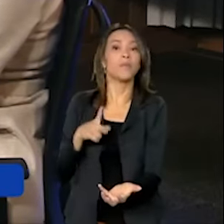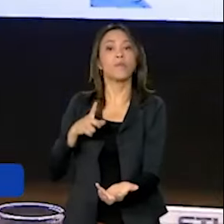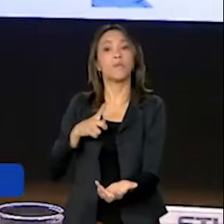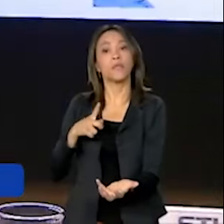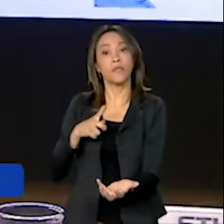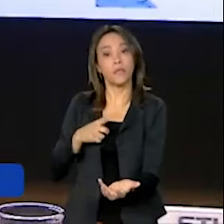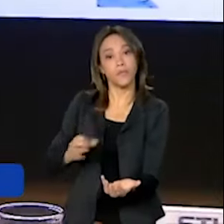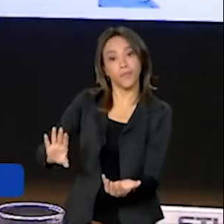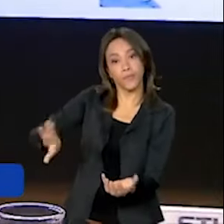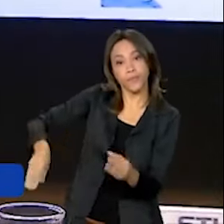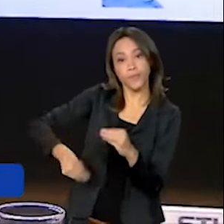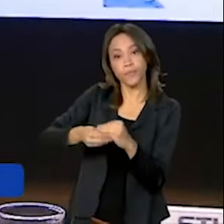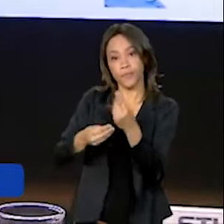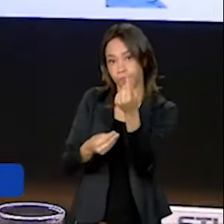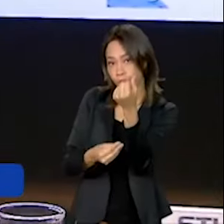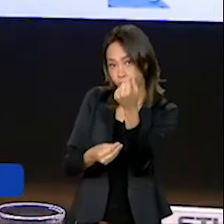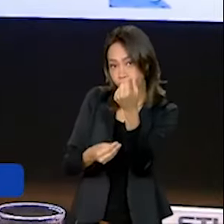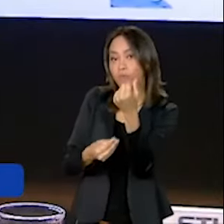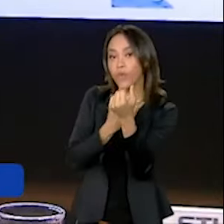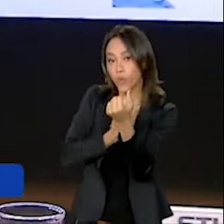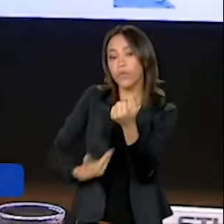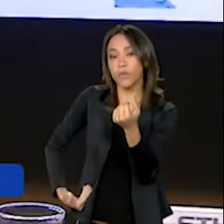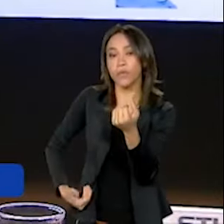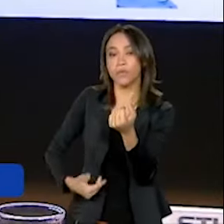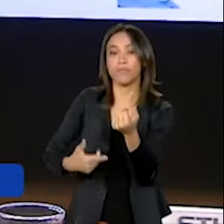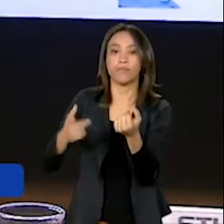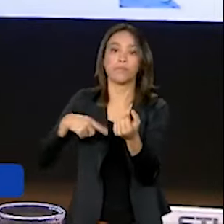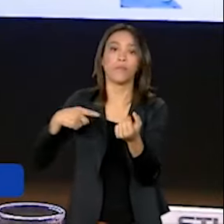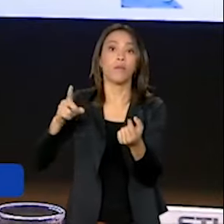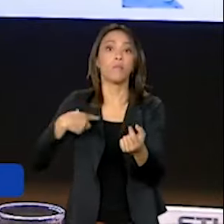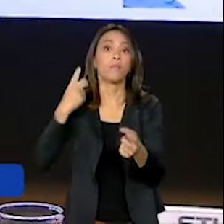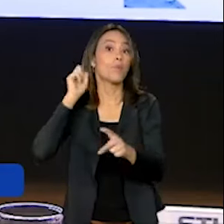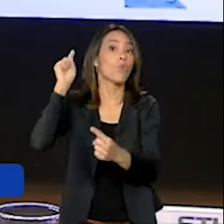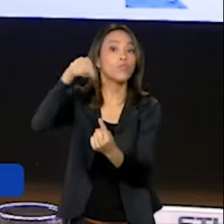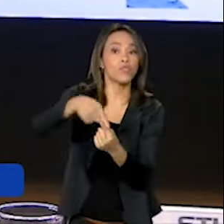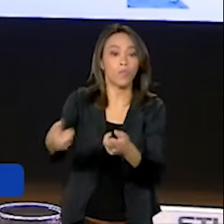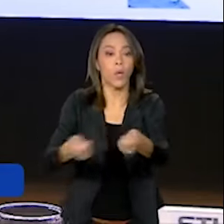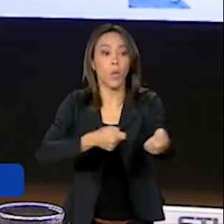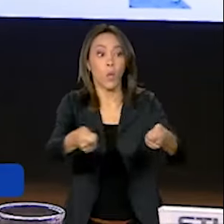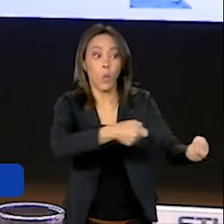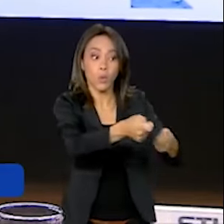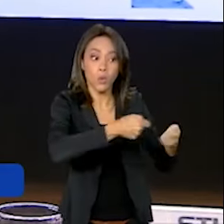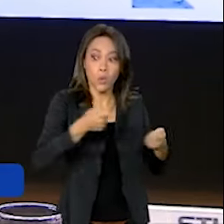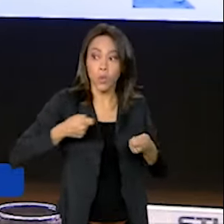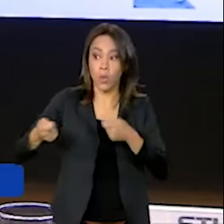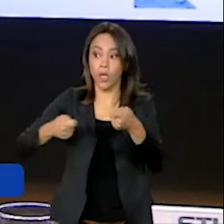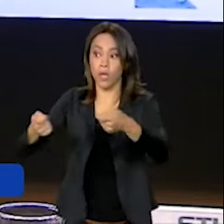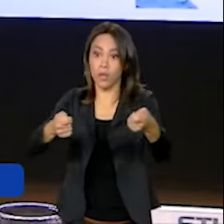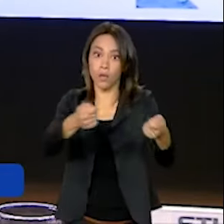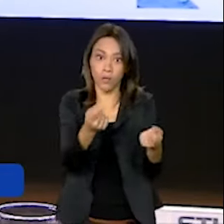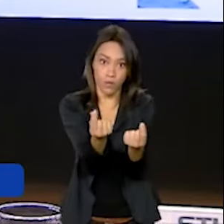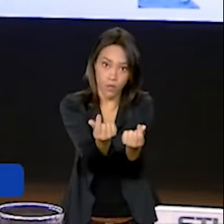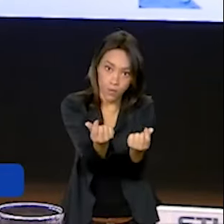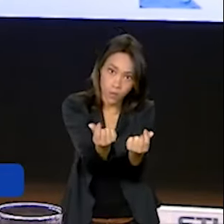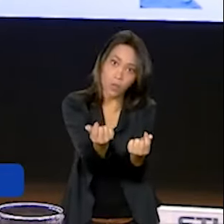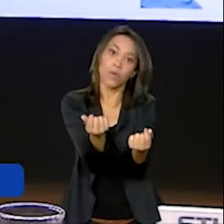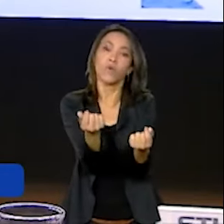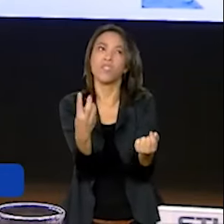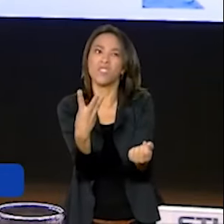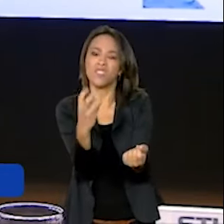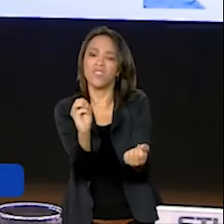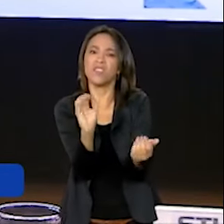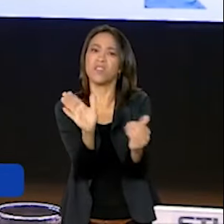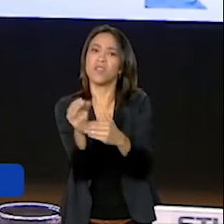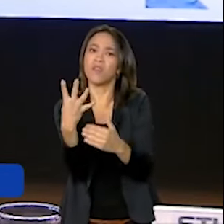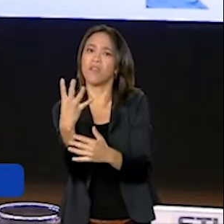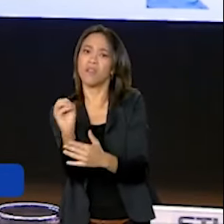governo. O governo está fazendo isso para controlar o exagero de preço, a especulação financeira de 30%, 40% em